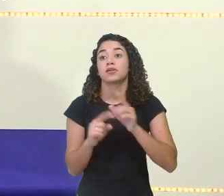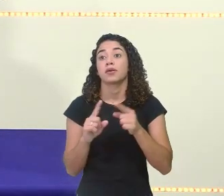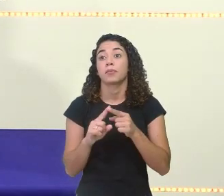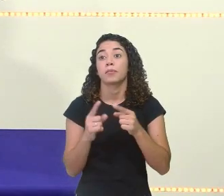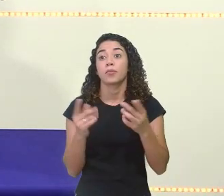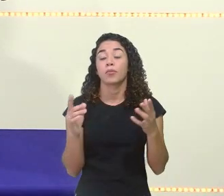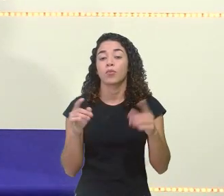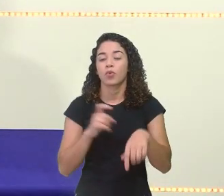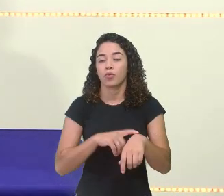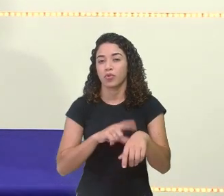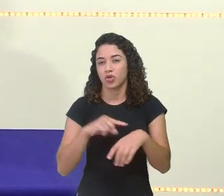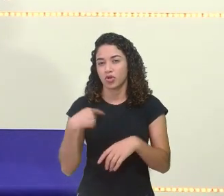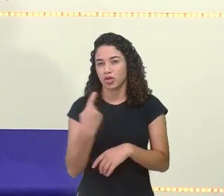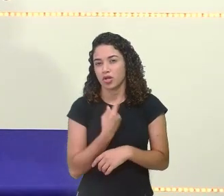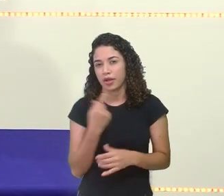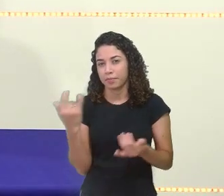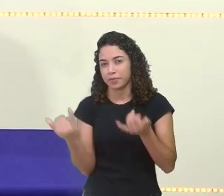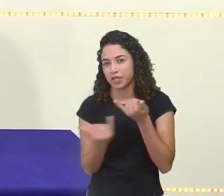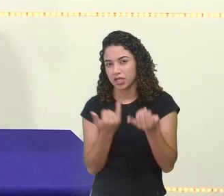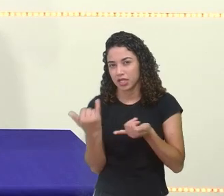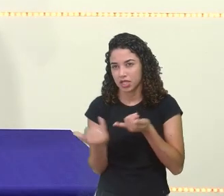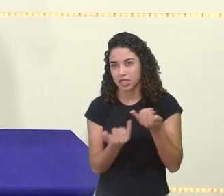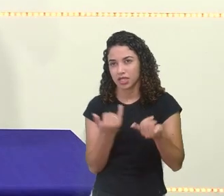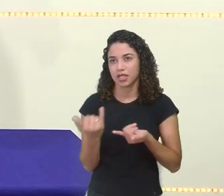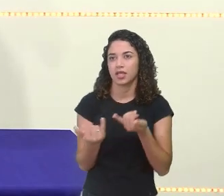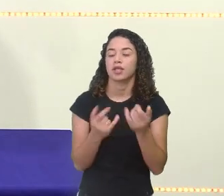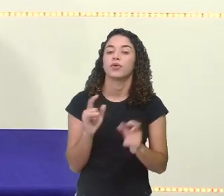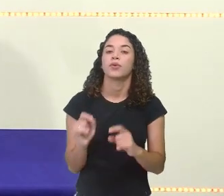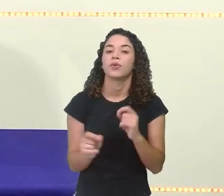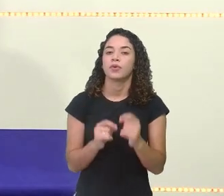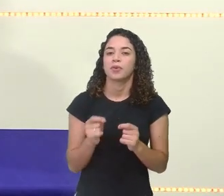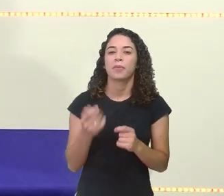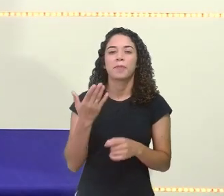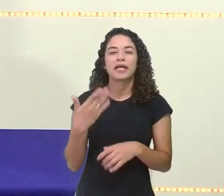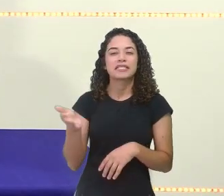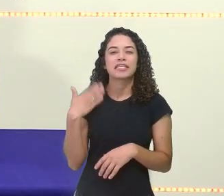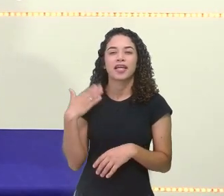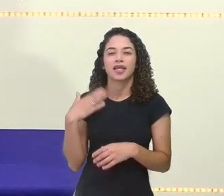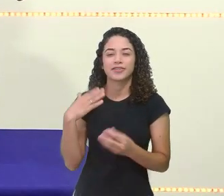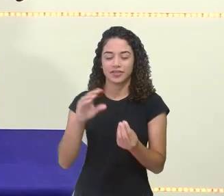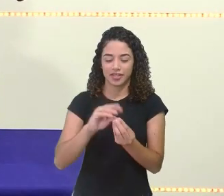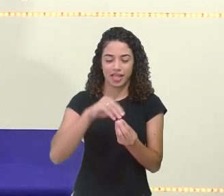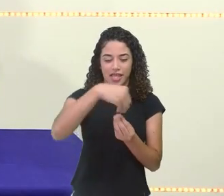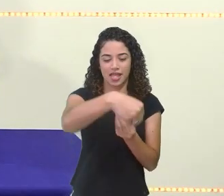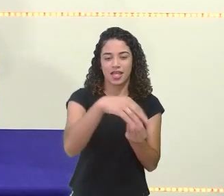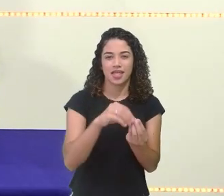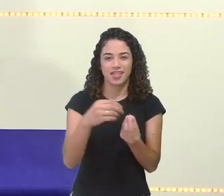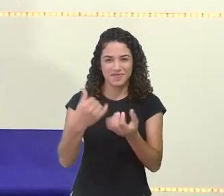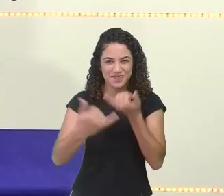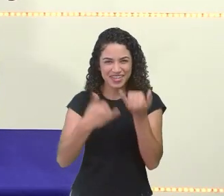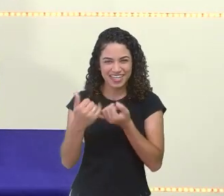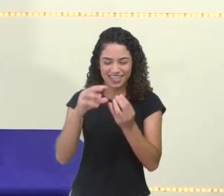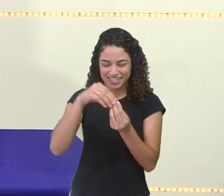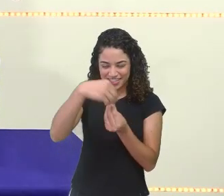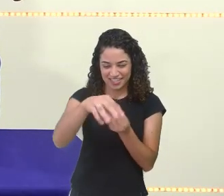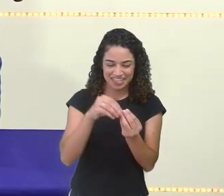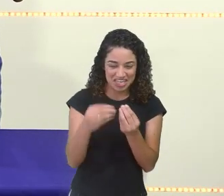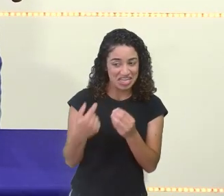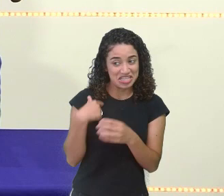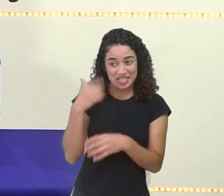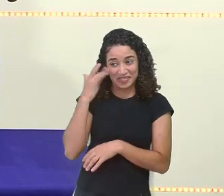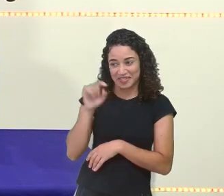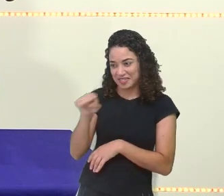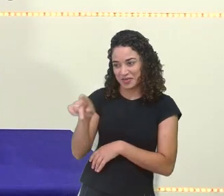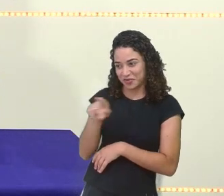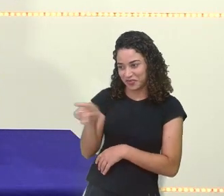gente brinca, antigamente a gente brincava muito de bem me quer, mal me quer. Não sei se a professora Sandra teve a oportunidade de